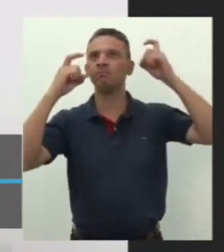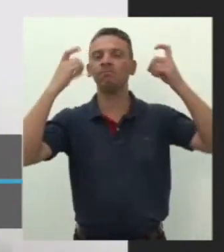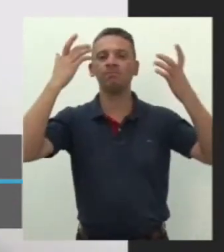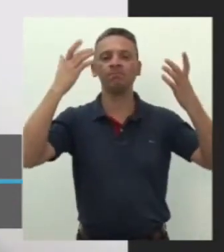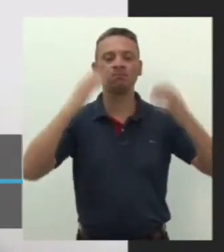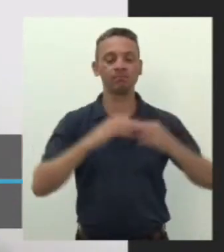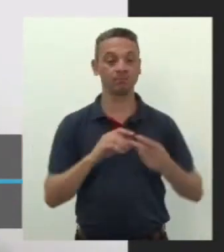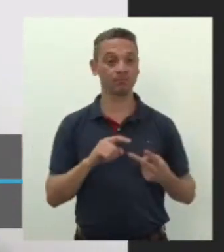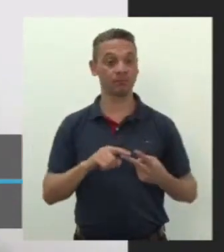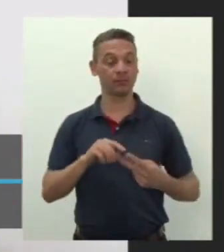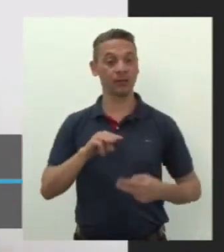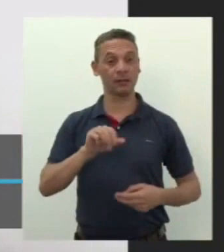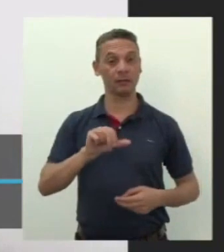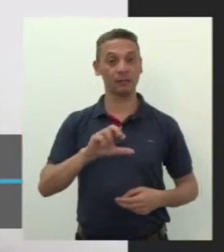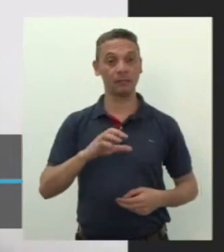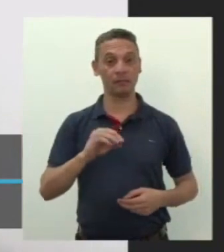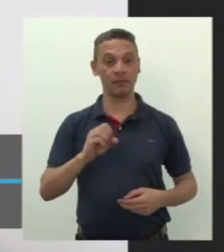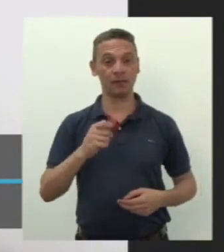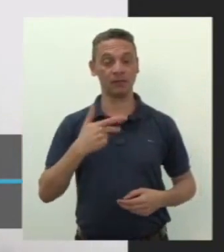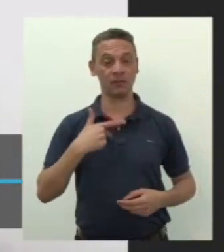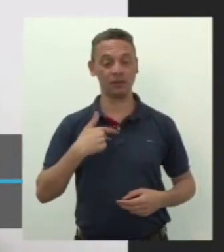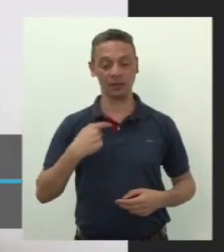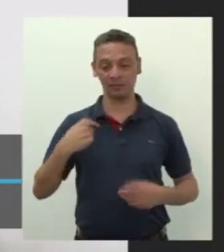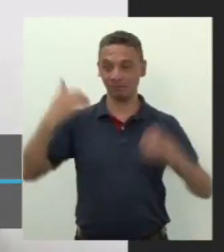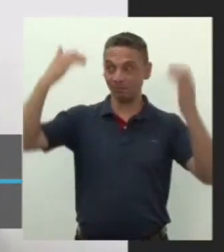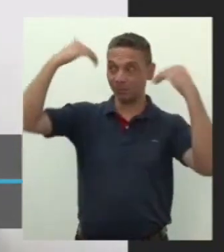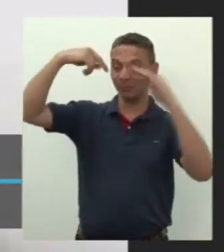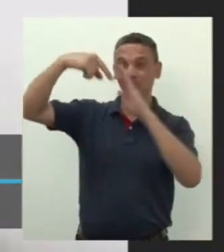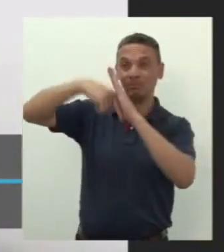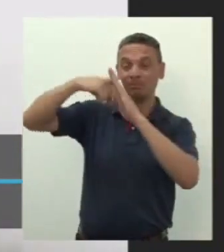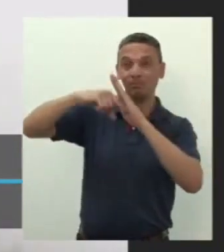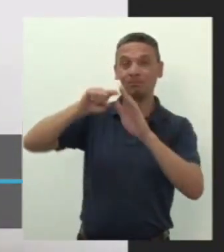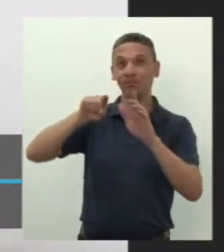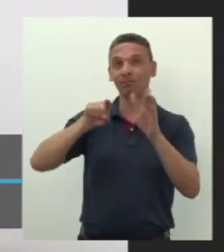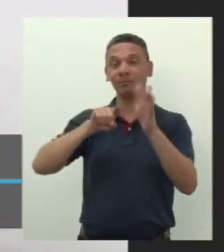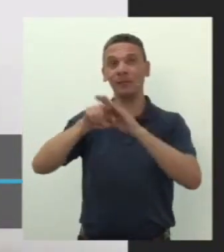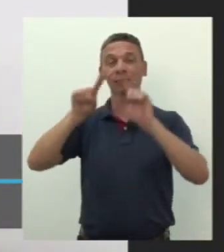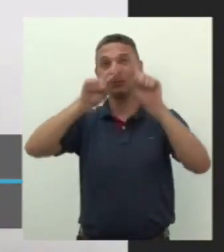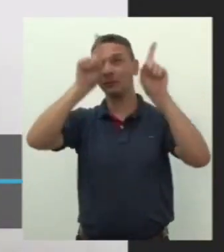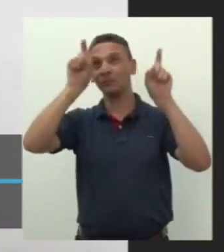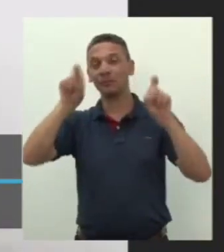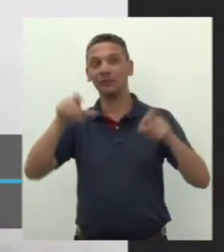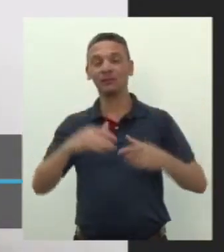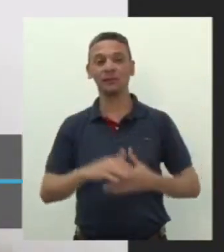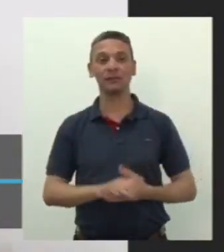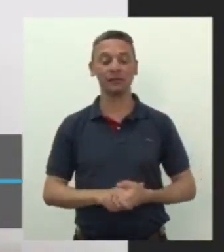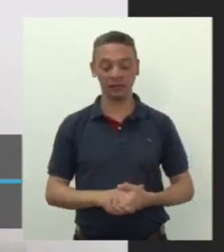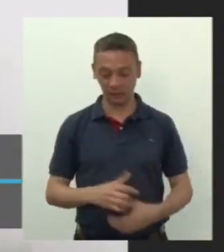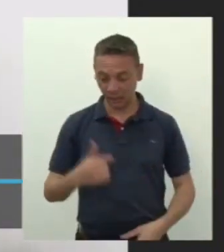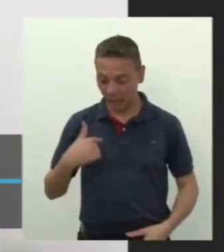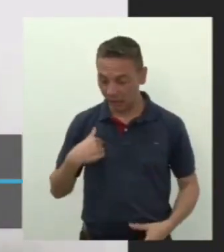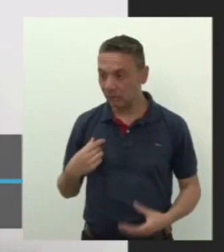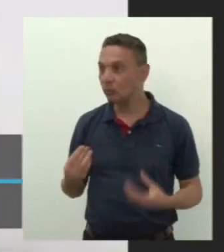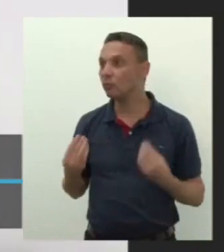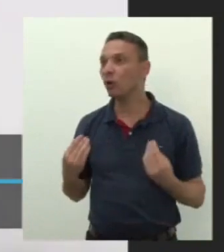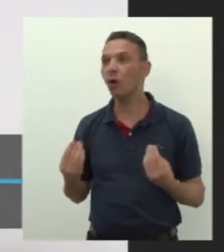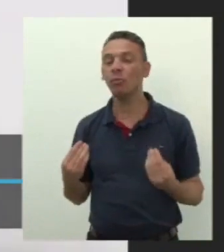Marcos fez um questionamento, né? Ele perguntou o que devo fazer.